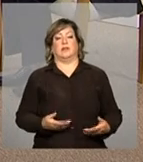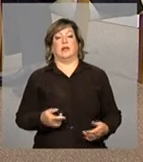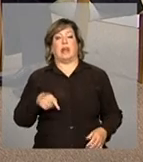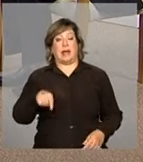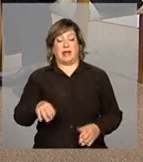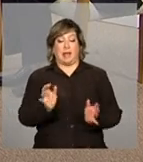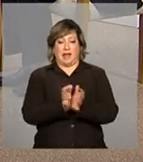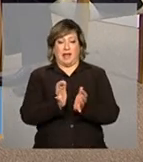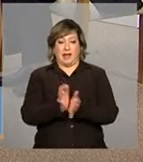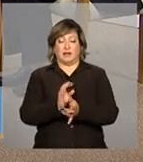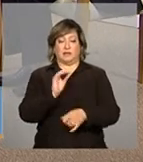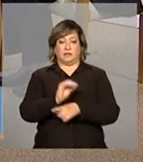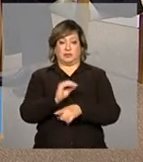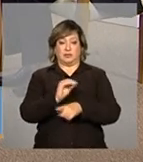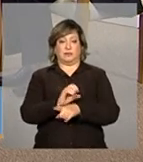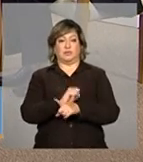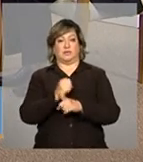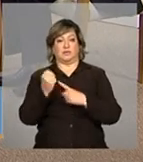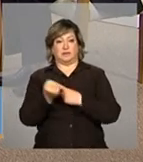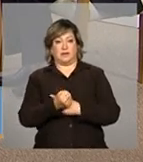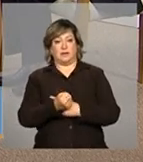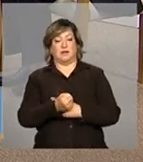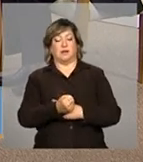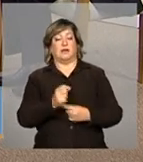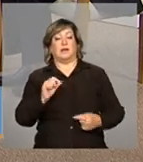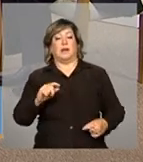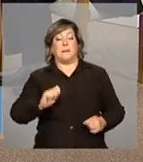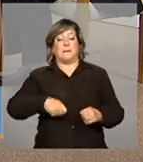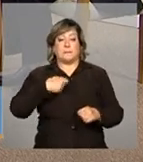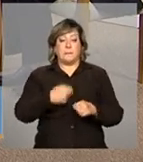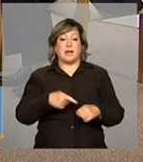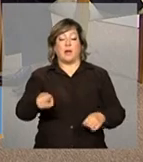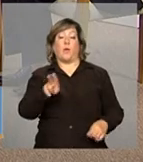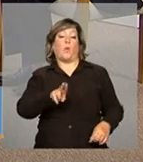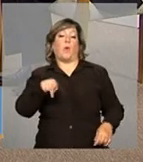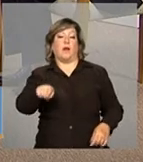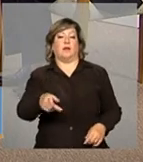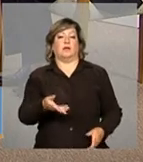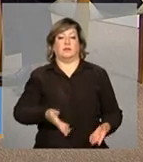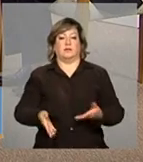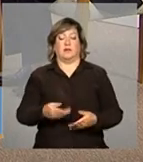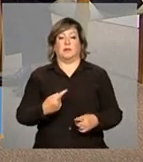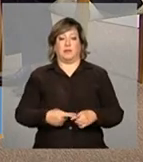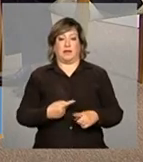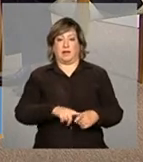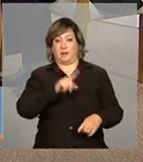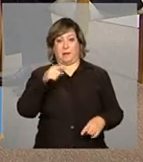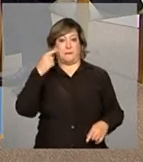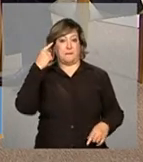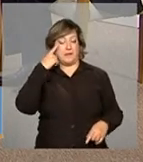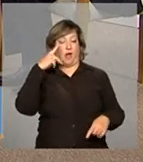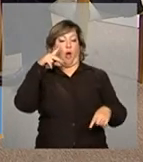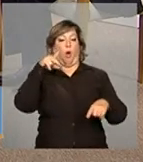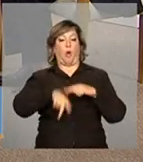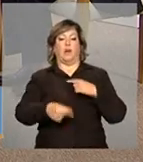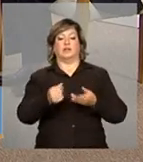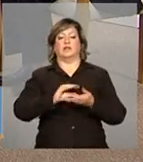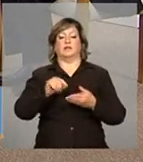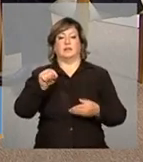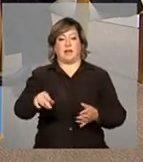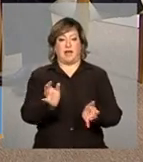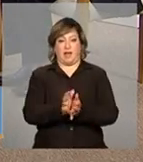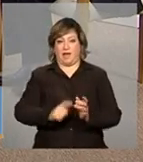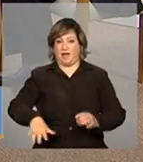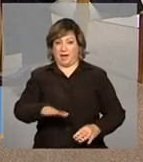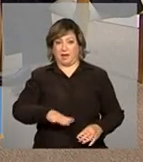a pena não é para a gestão apenas para usuários do serviço porque se pensa em cortar recursos aquela área não vai